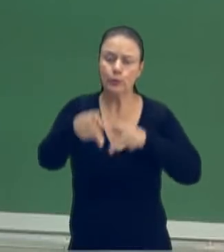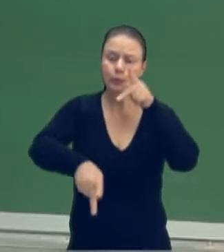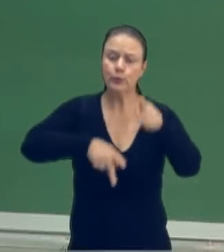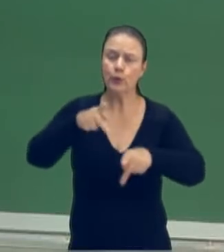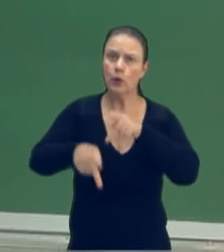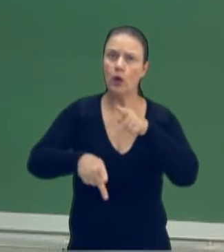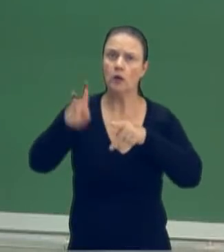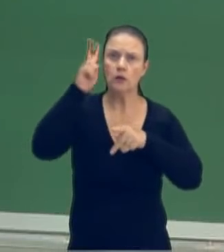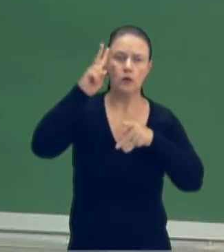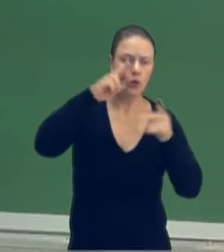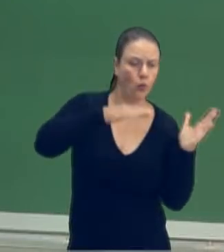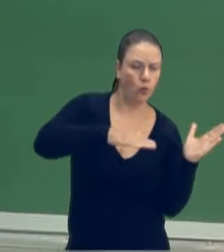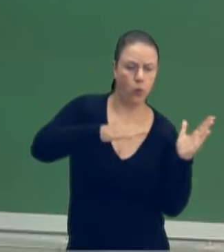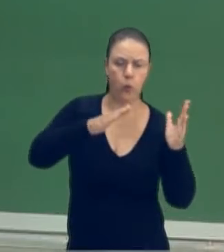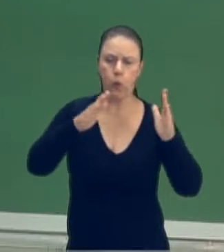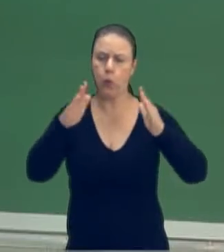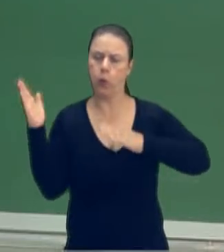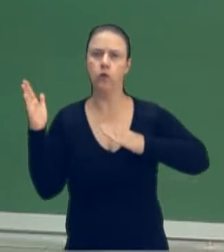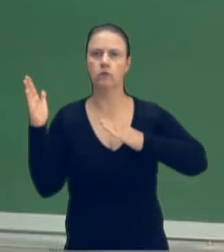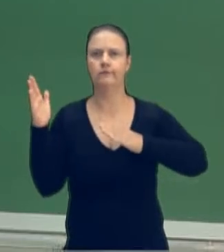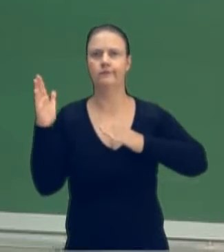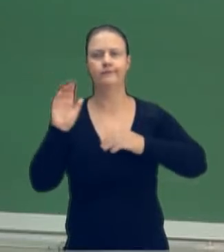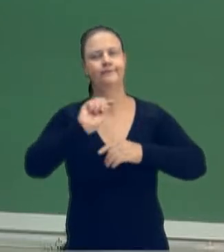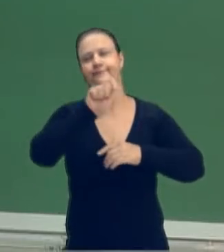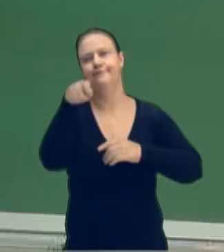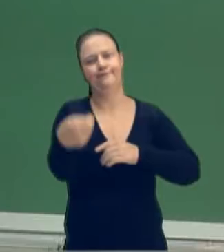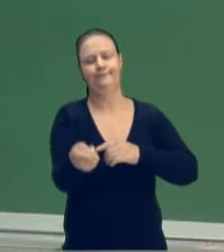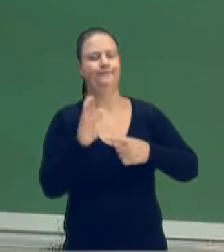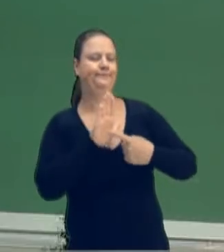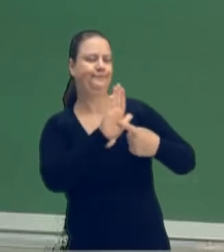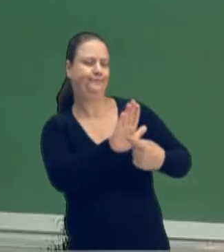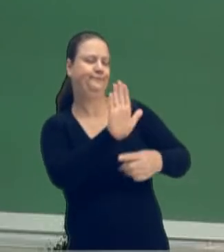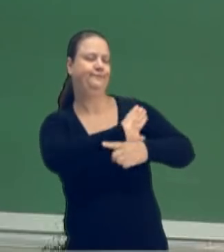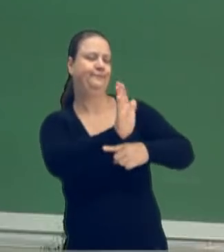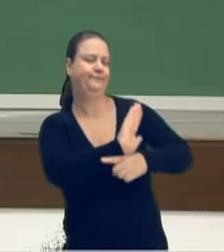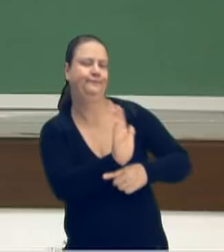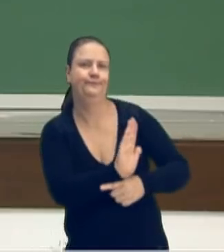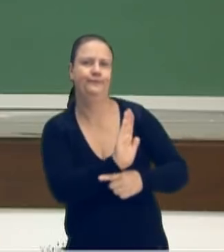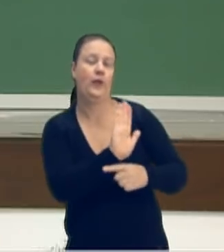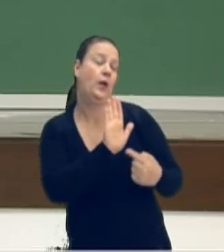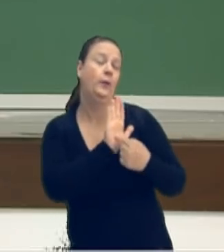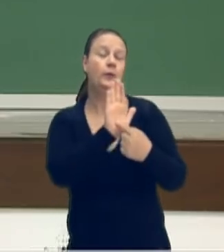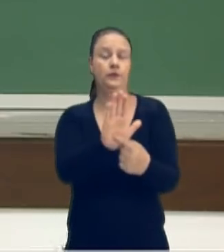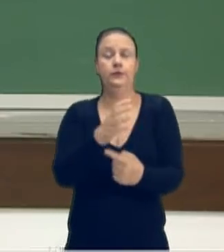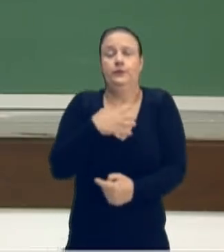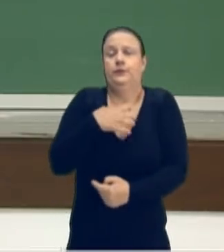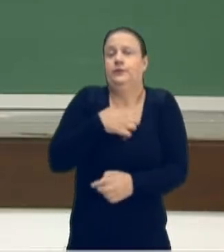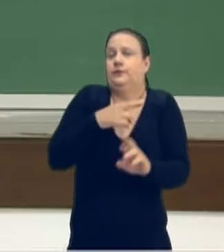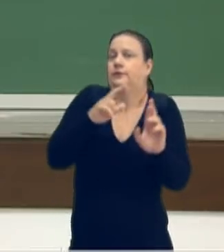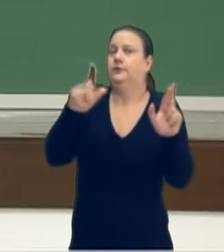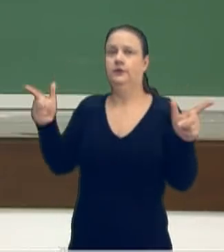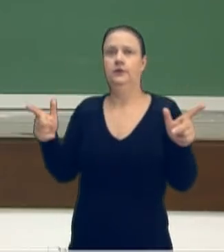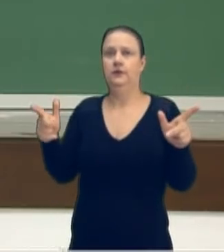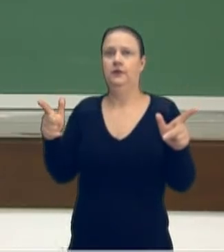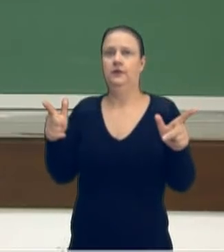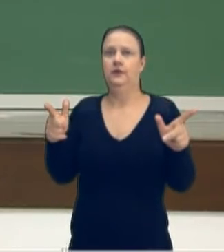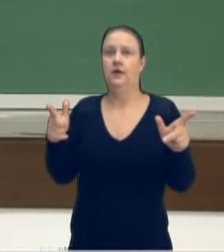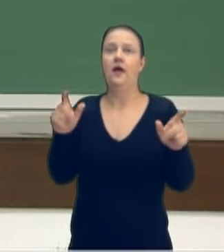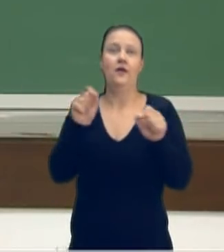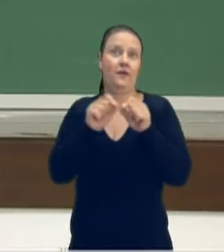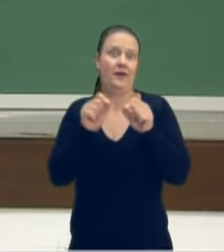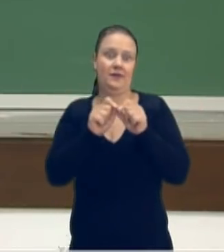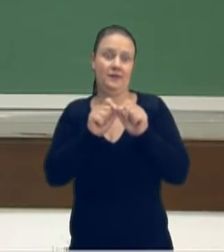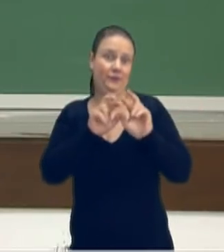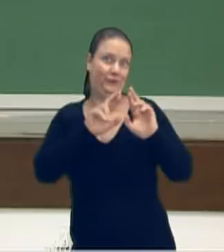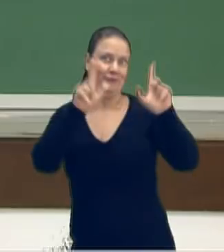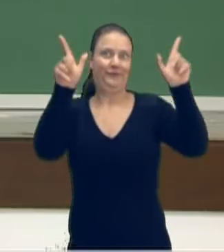que, claro, a representação cinematográfica quer valorizar, quer mostrar um lado da história, né? Quer produzir um material para